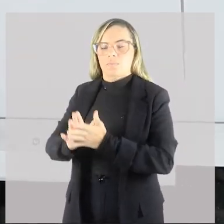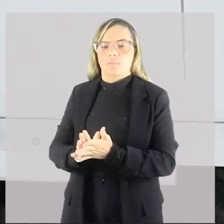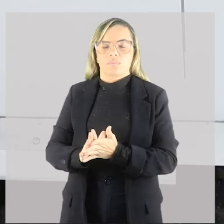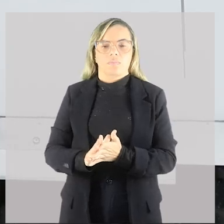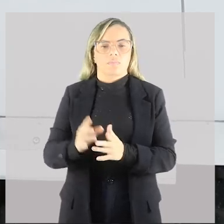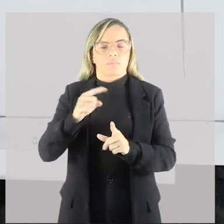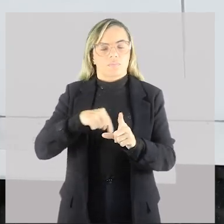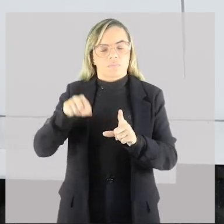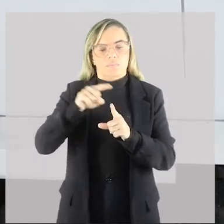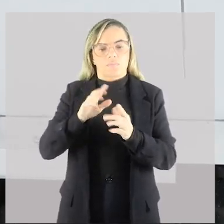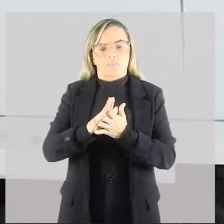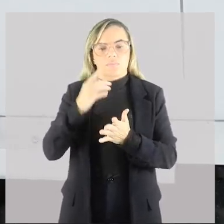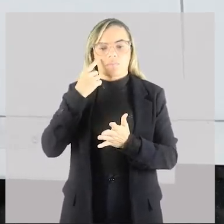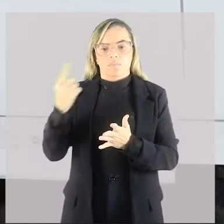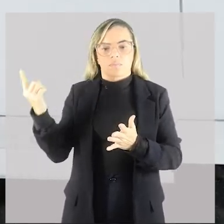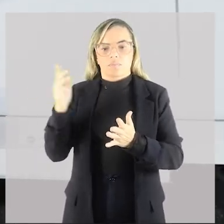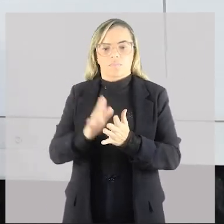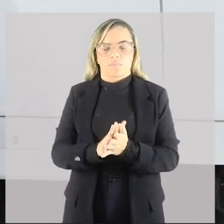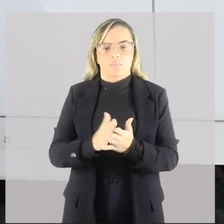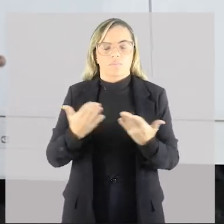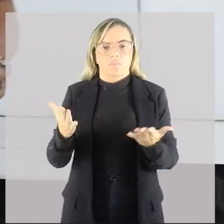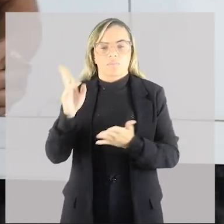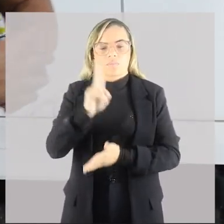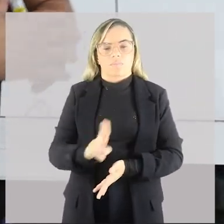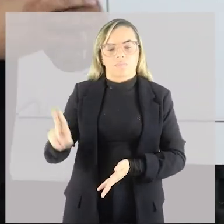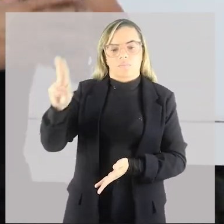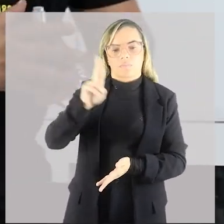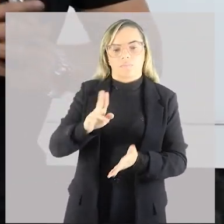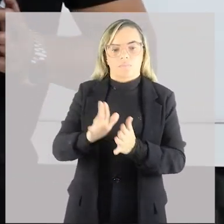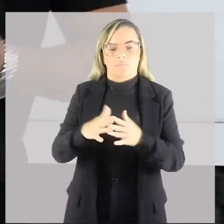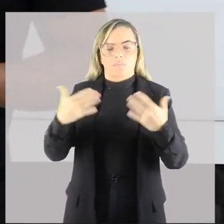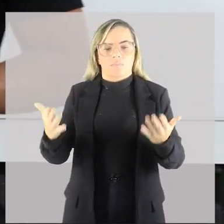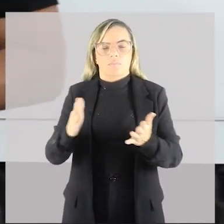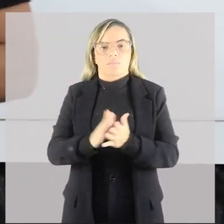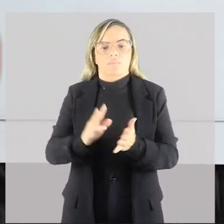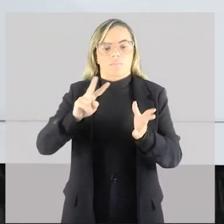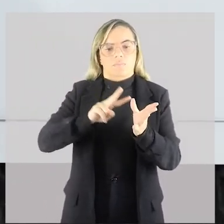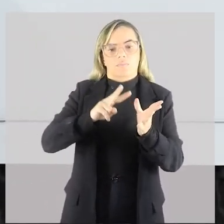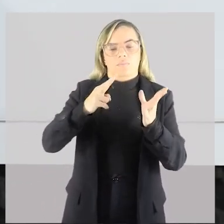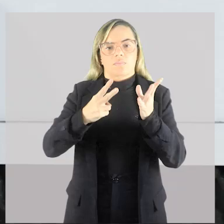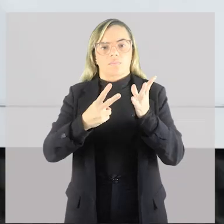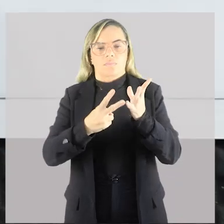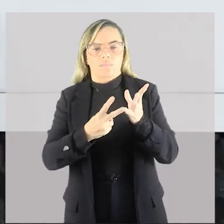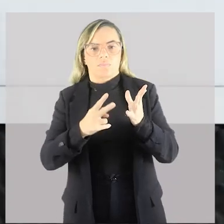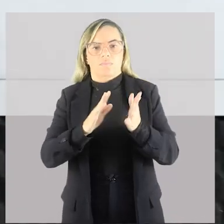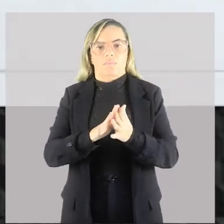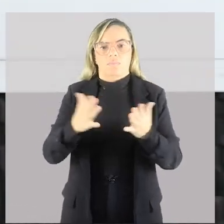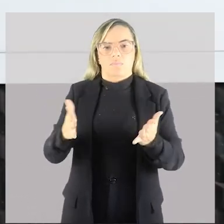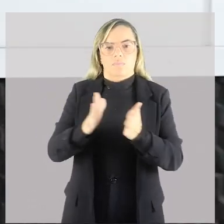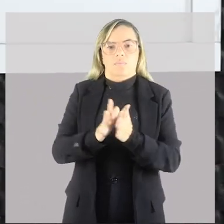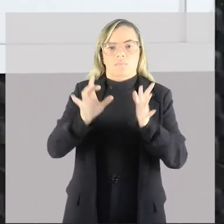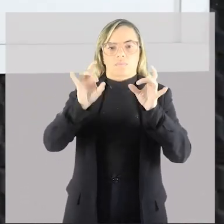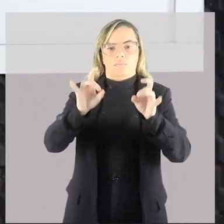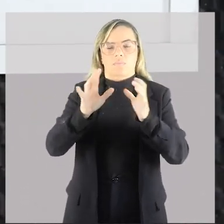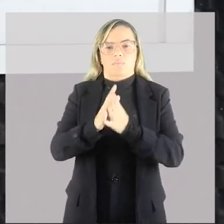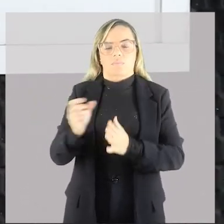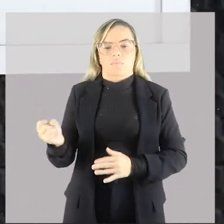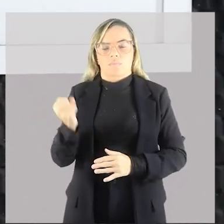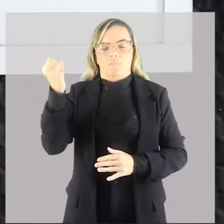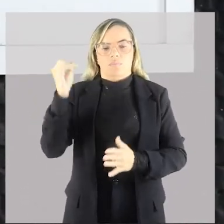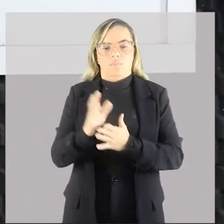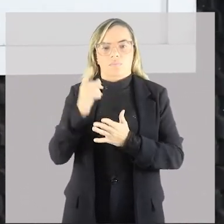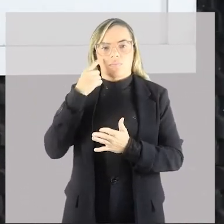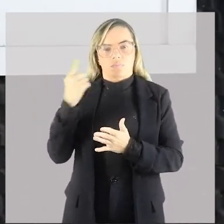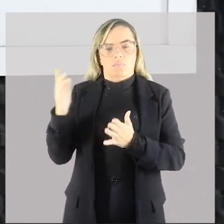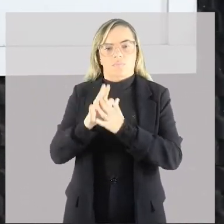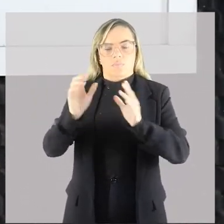Certo? E a questão fala que ele vai usar para isso as vogais. Um detalhe bastante importante, e essa questão você